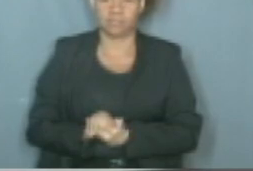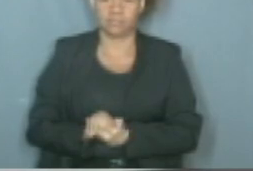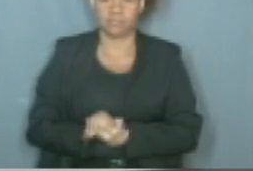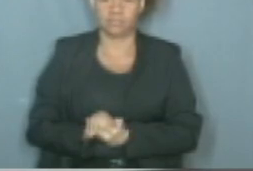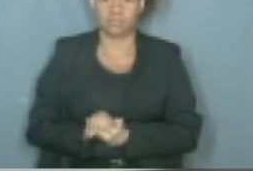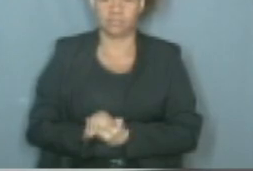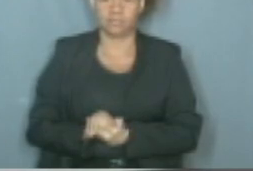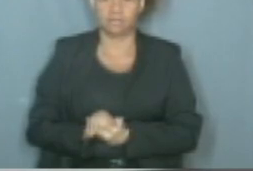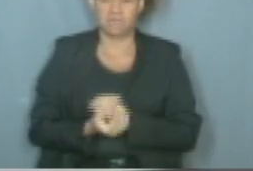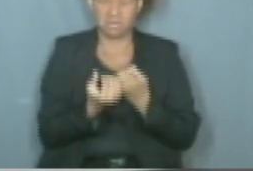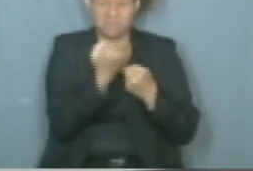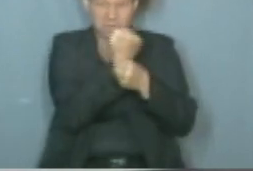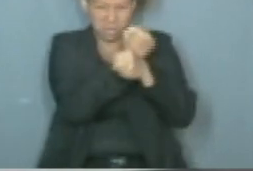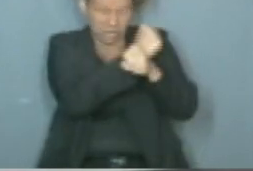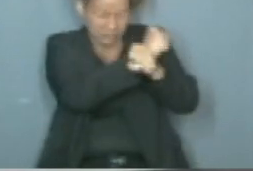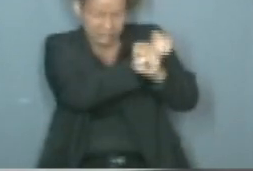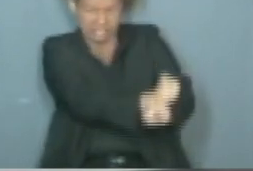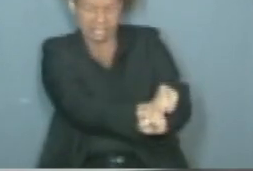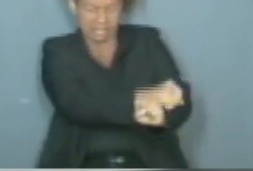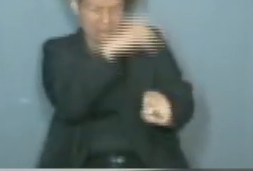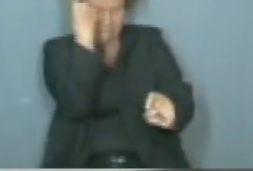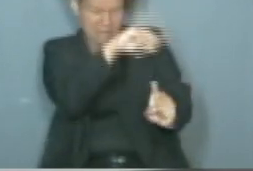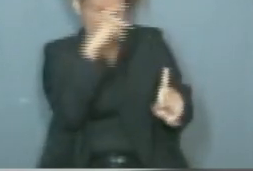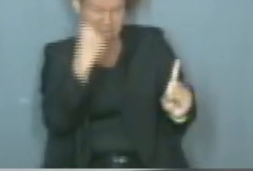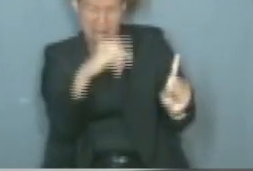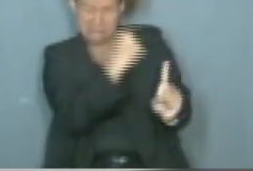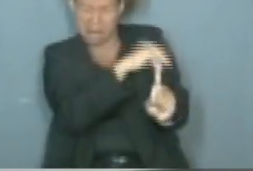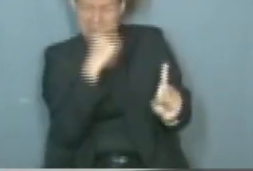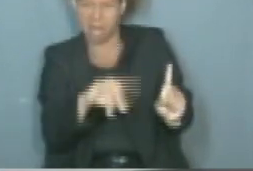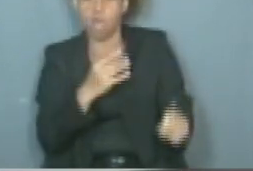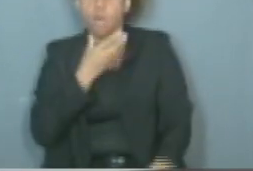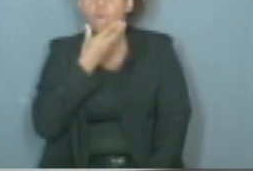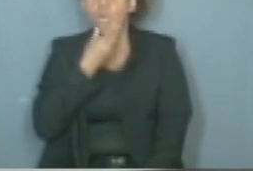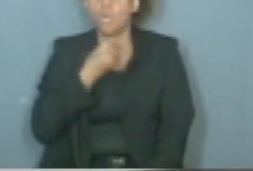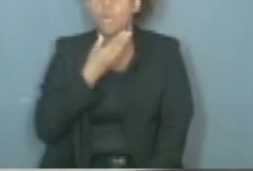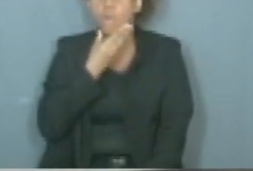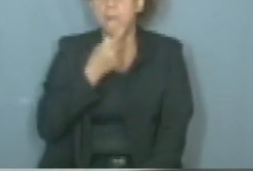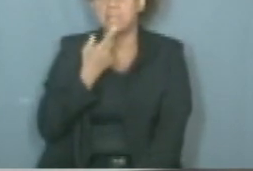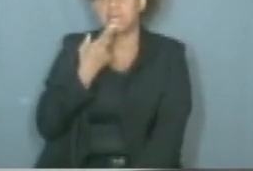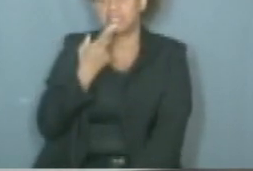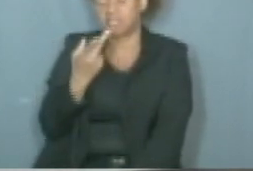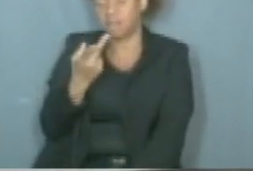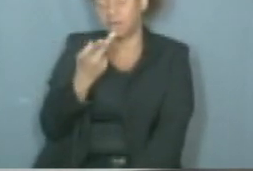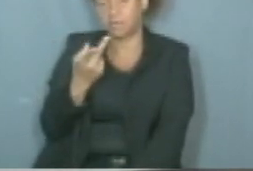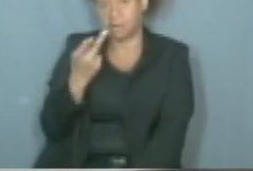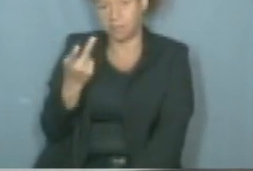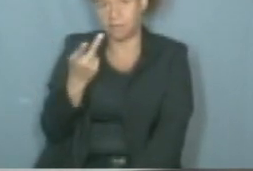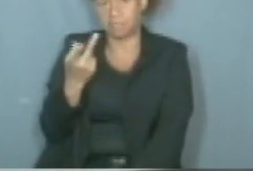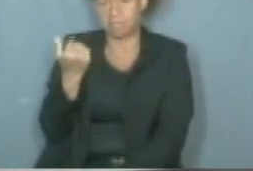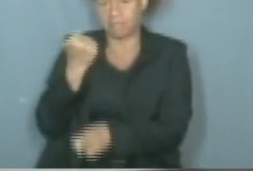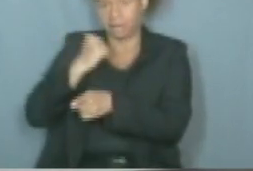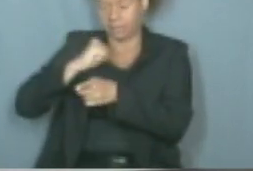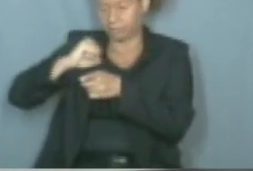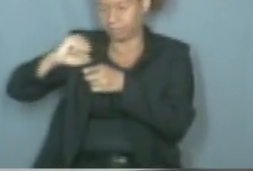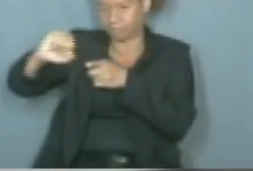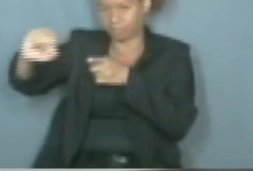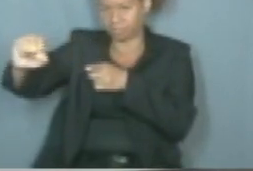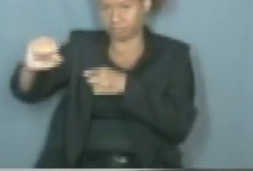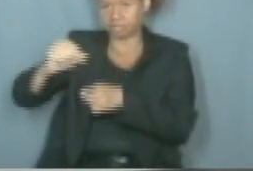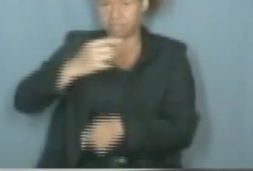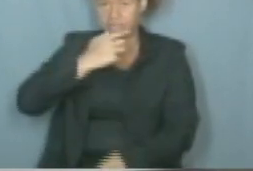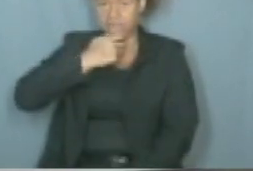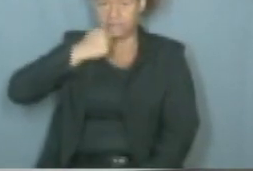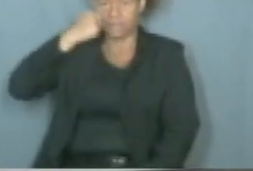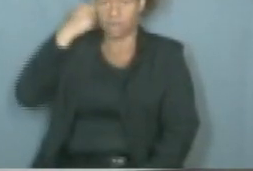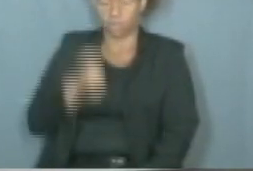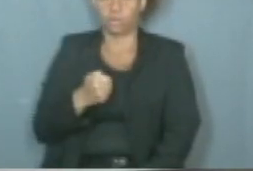a um torturador, o homem que disse defender a